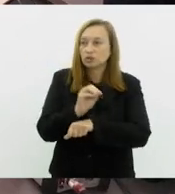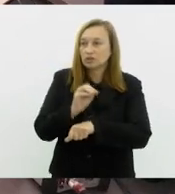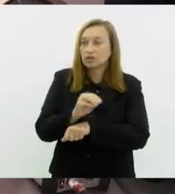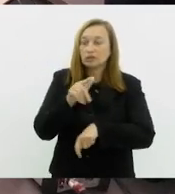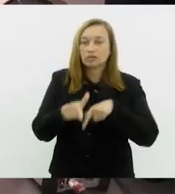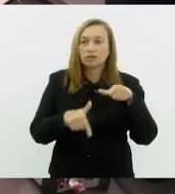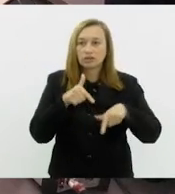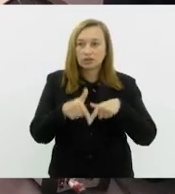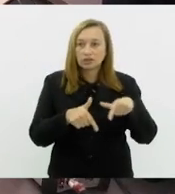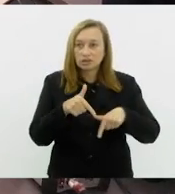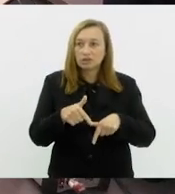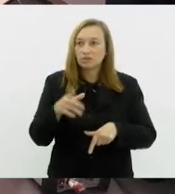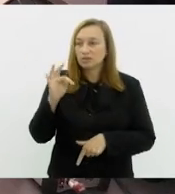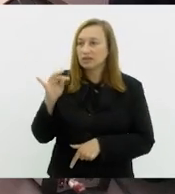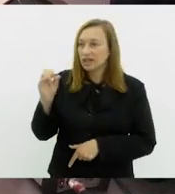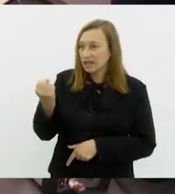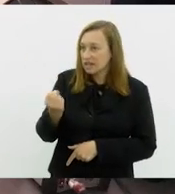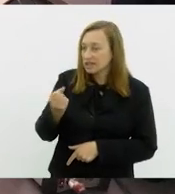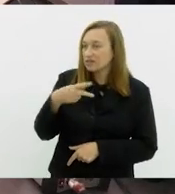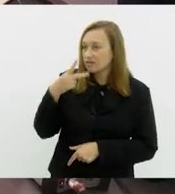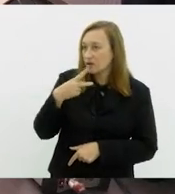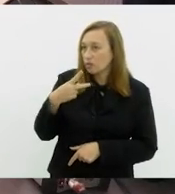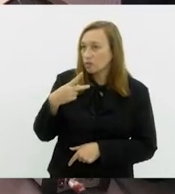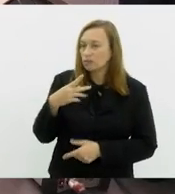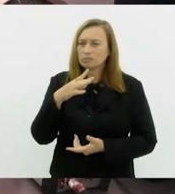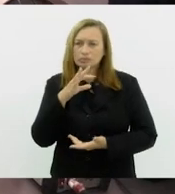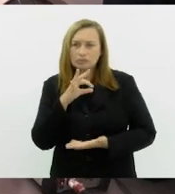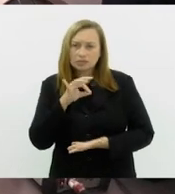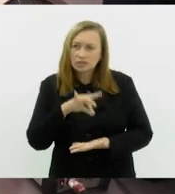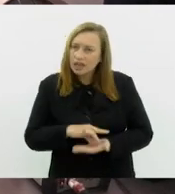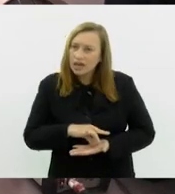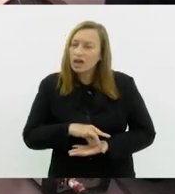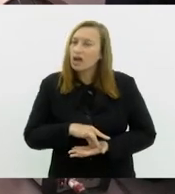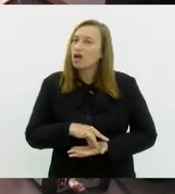trabalho, como o Thaís disse, que também está muito concreto, está muito,